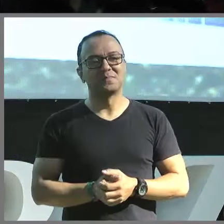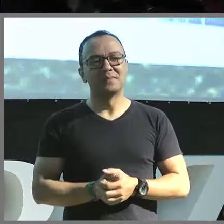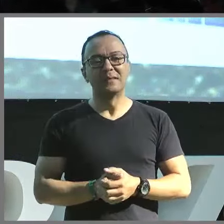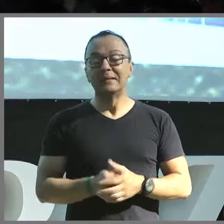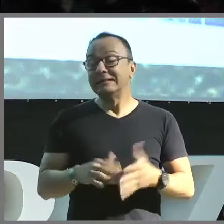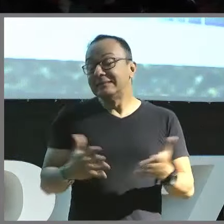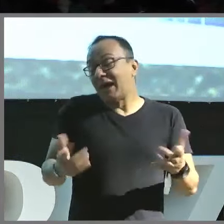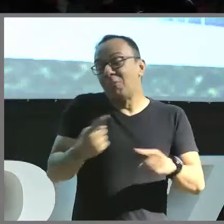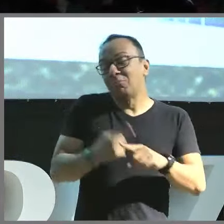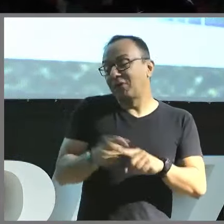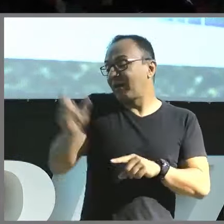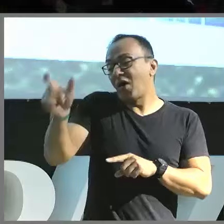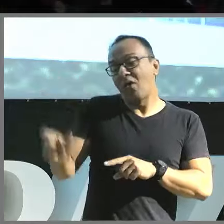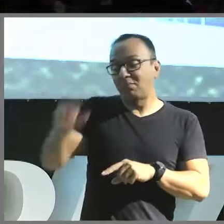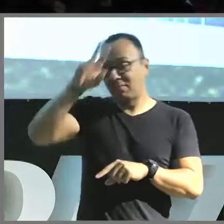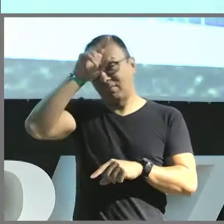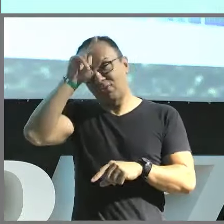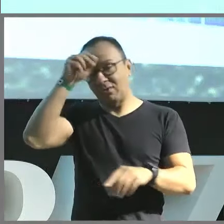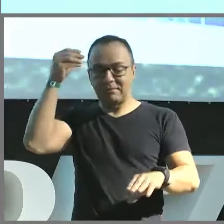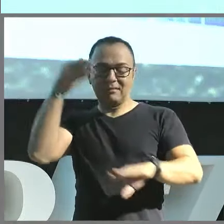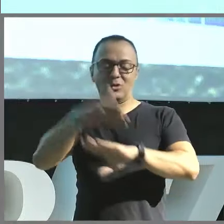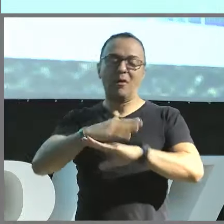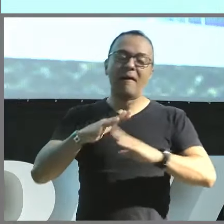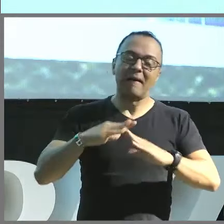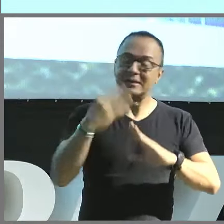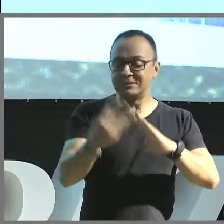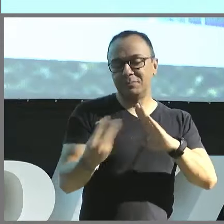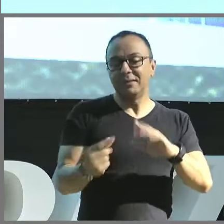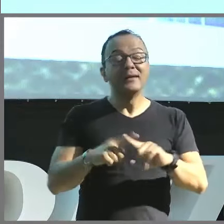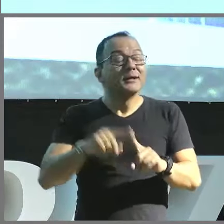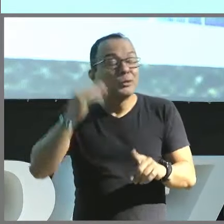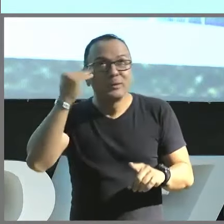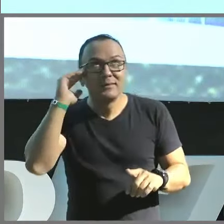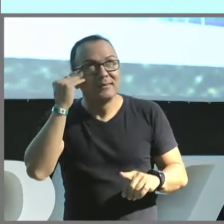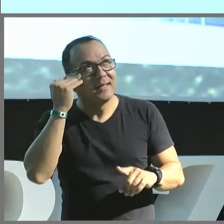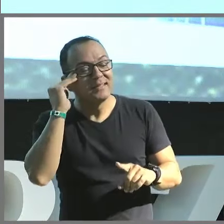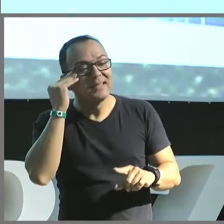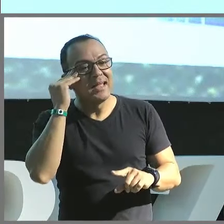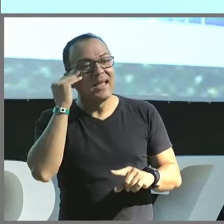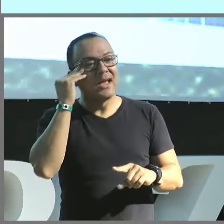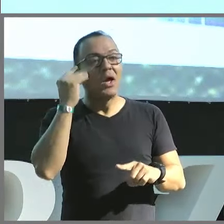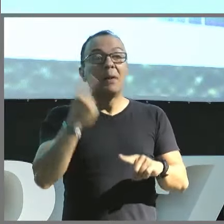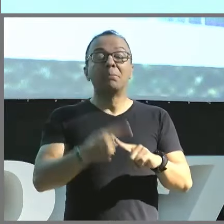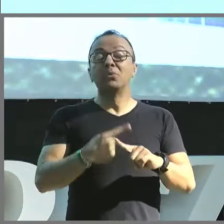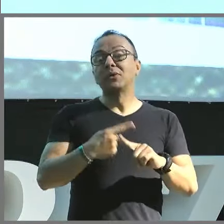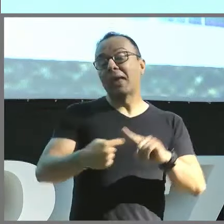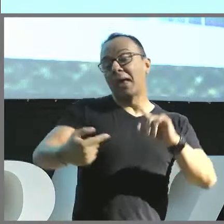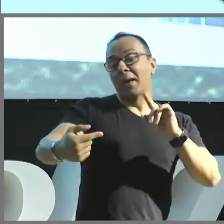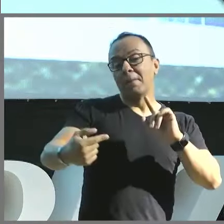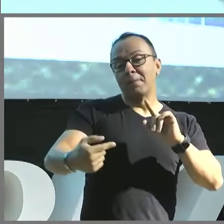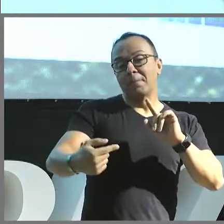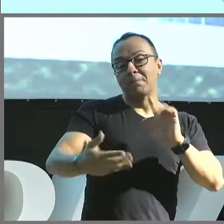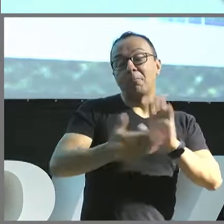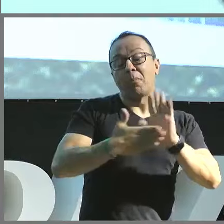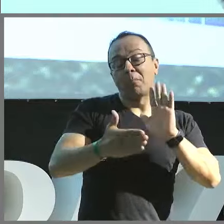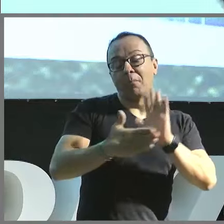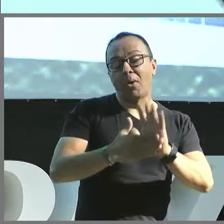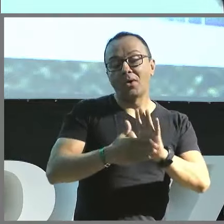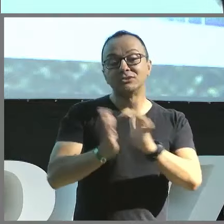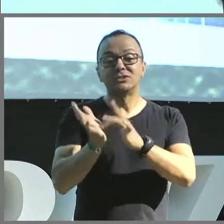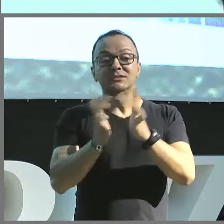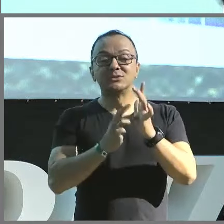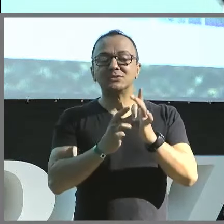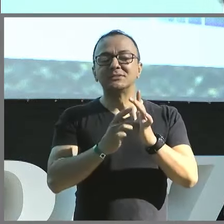ele não entendeu que a proposição de Jesus era da ruptura com o egoísmo de